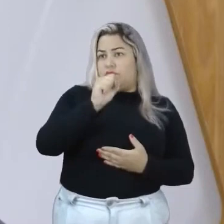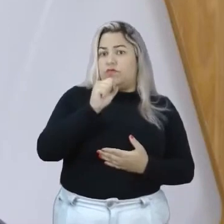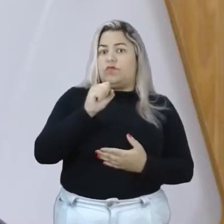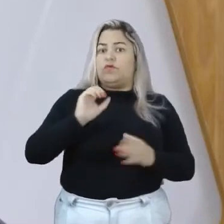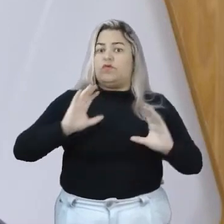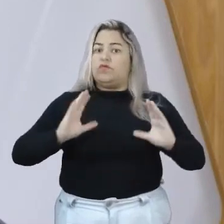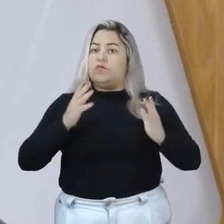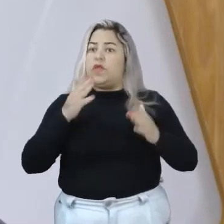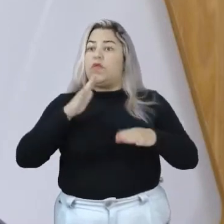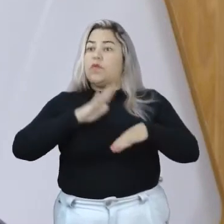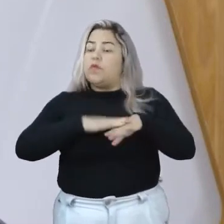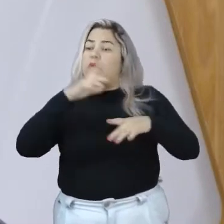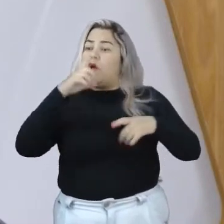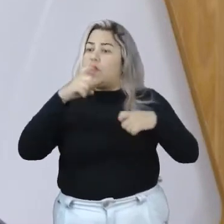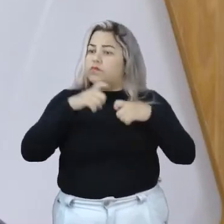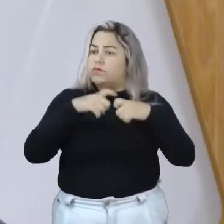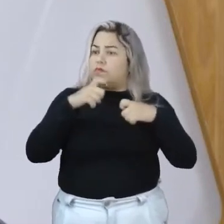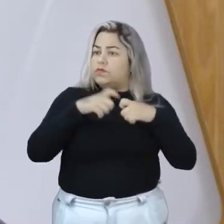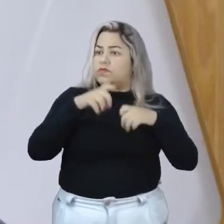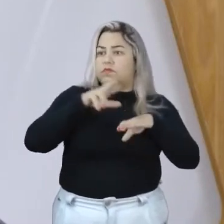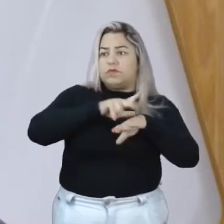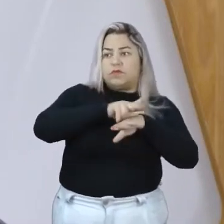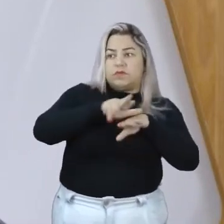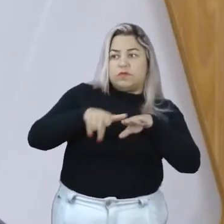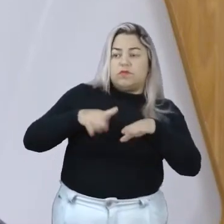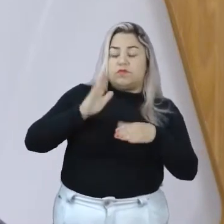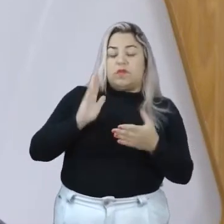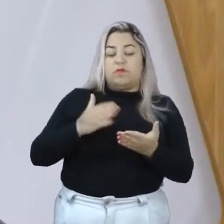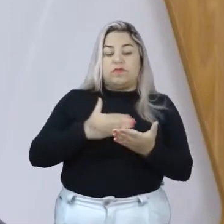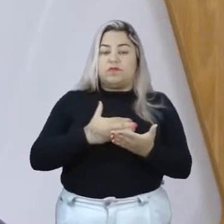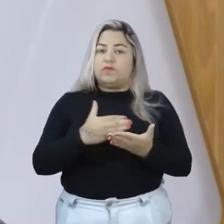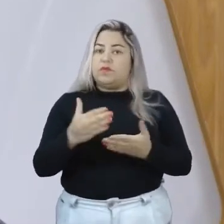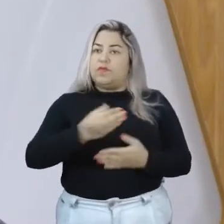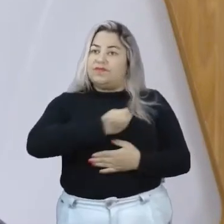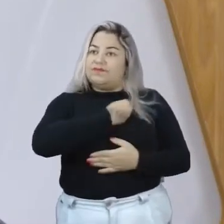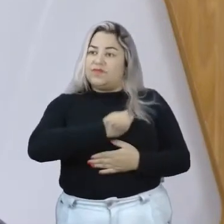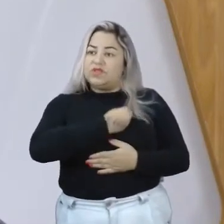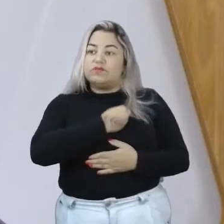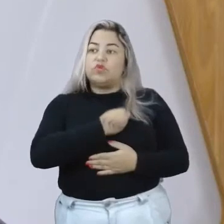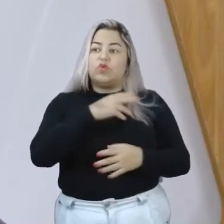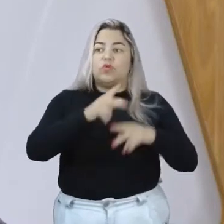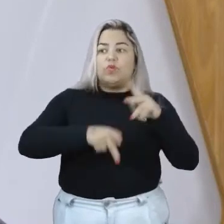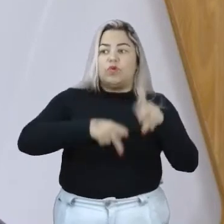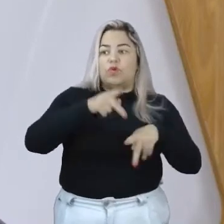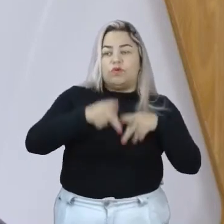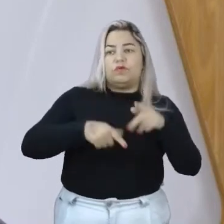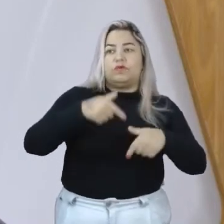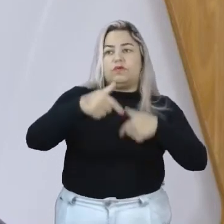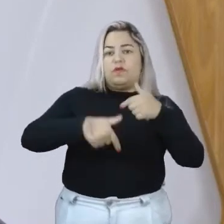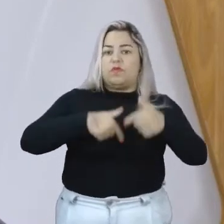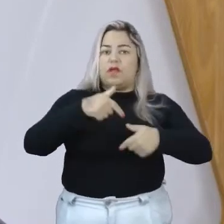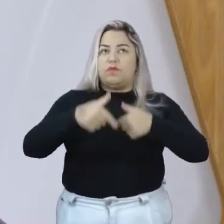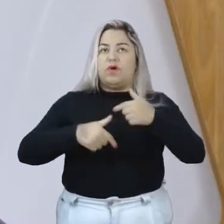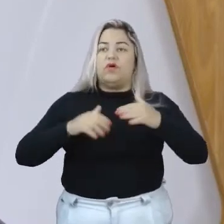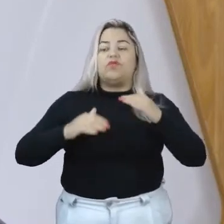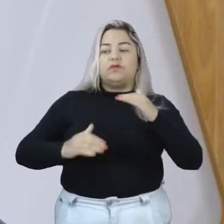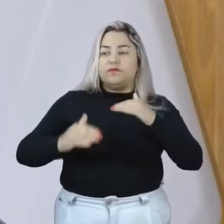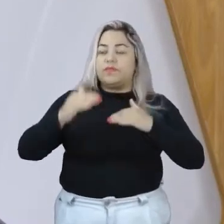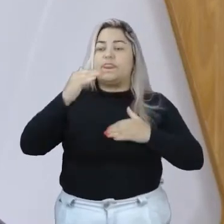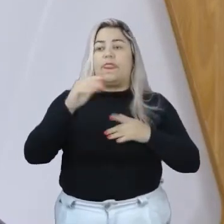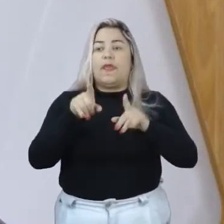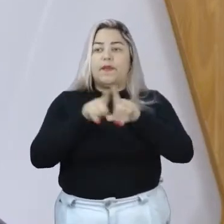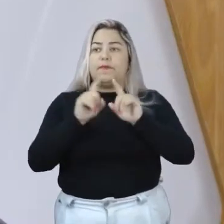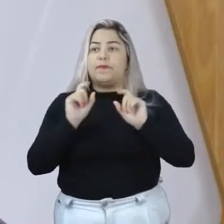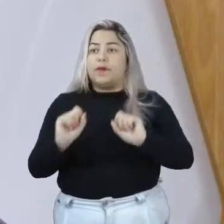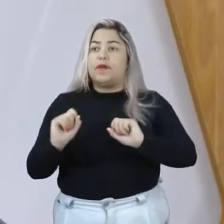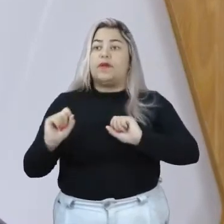gratuitos, o Mais Médicos, enfim, uma série de ações que já começaram a fazer efeito na vida do povo. O emprego subiu, a inflação caiu